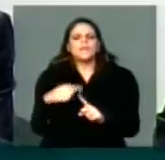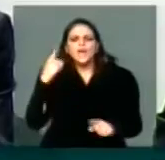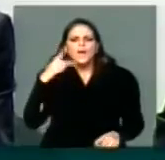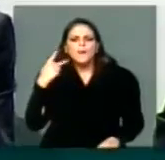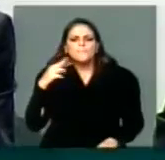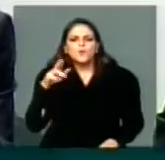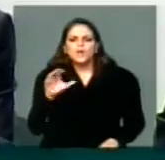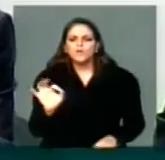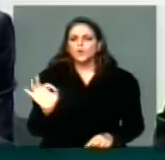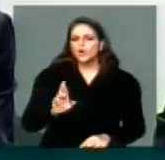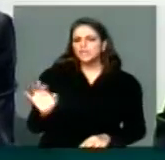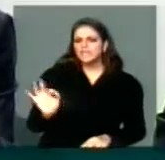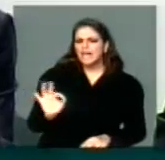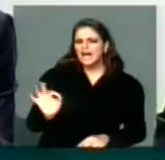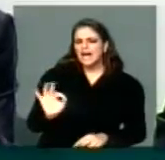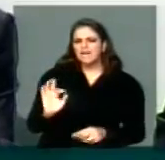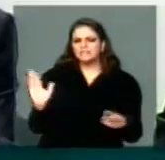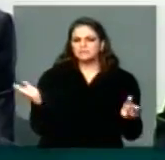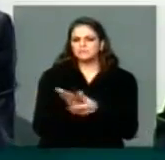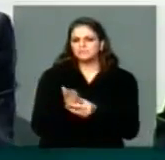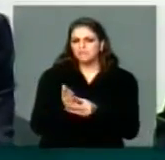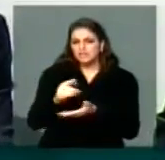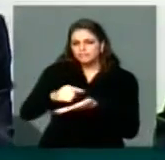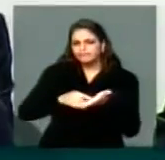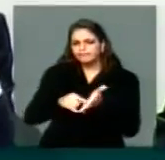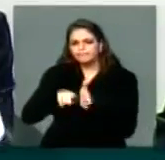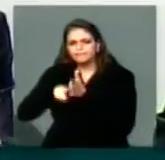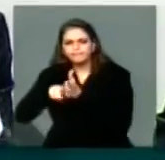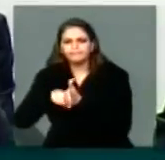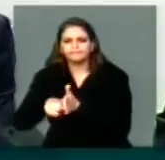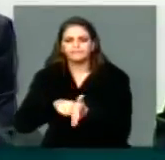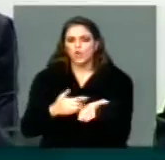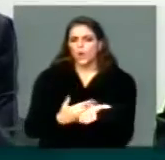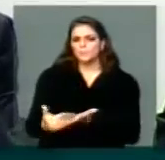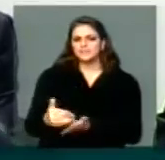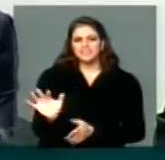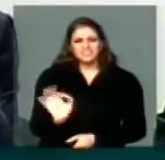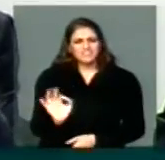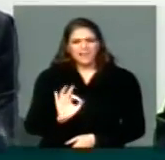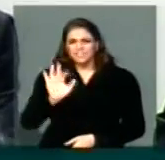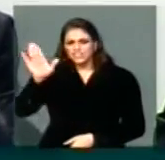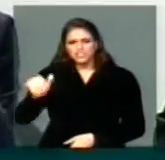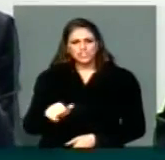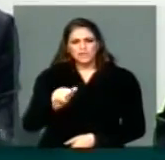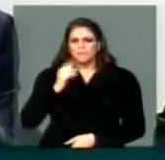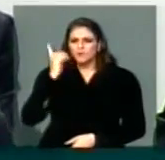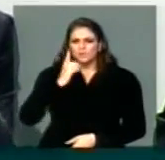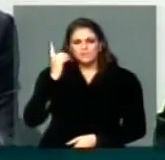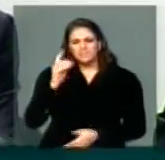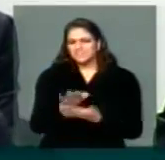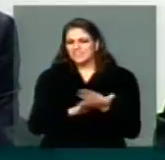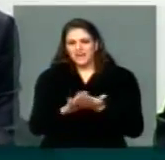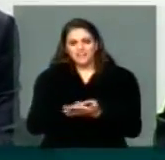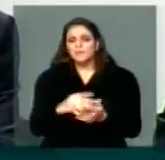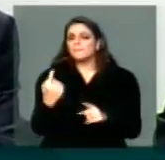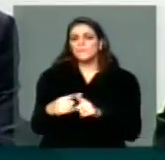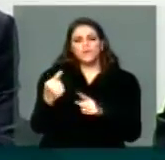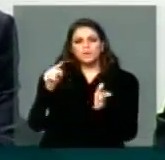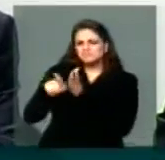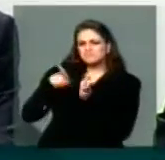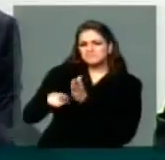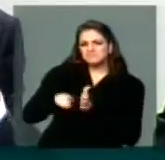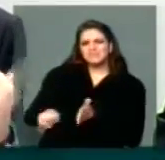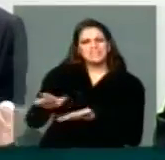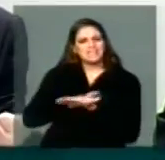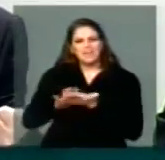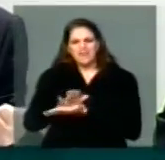abertura de inquérito contra os parlamentares que assinaram o requerimento? Para esclarecer. Por que não promoveu a oitiva dos parlamentares para